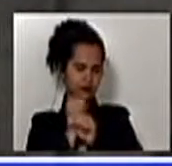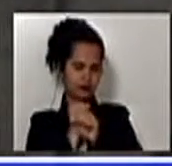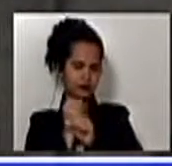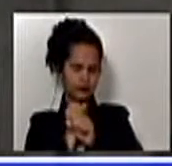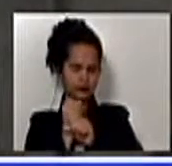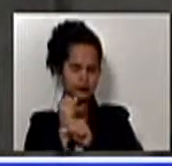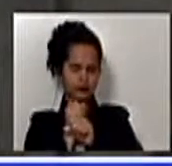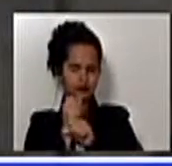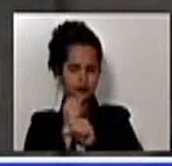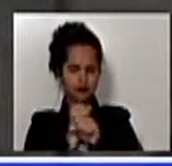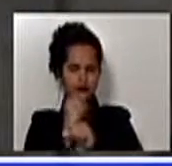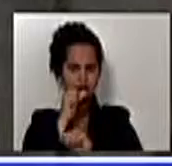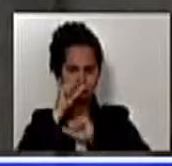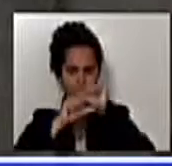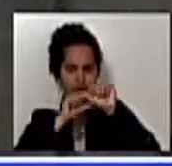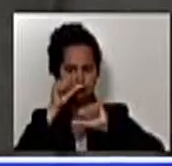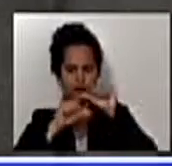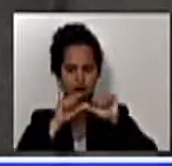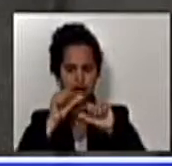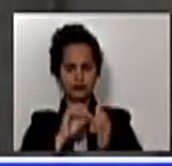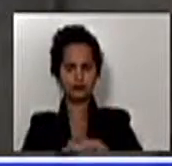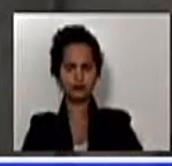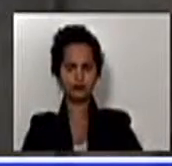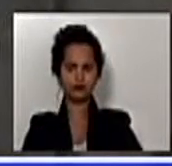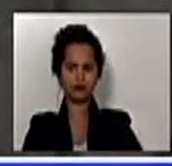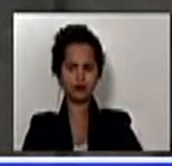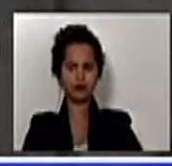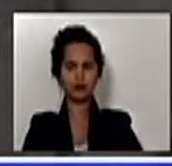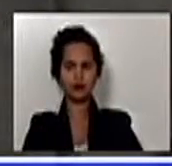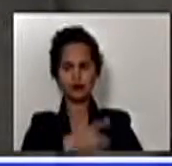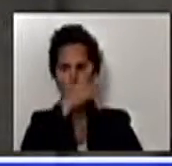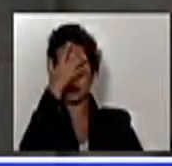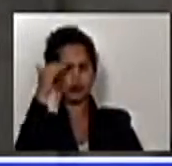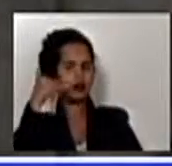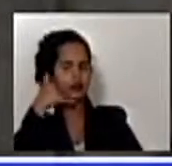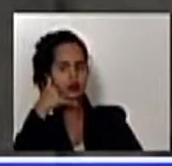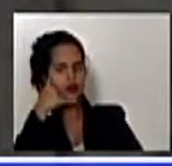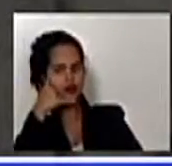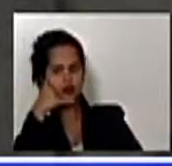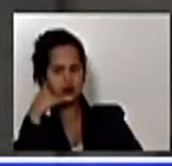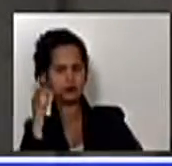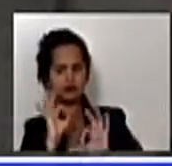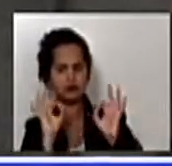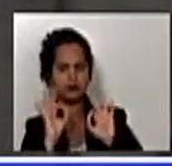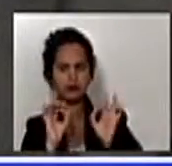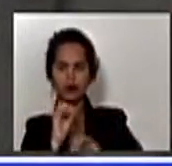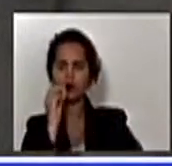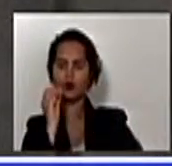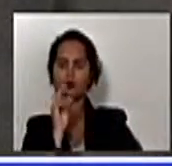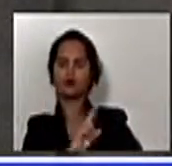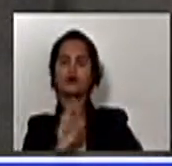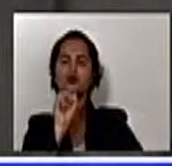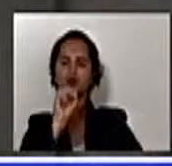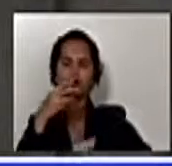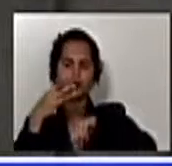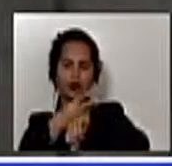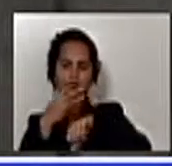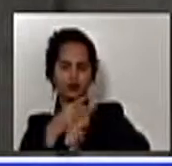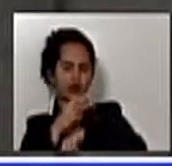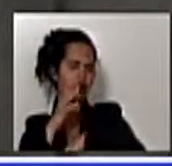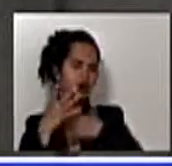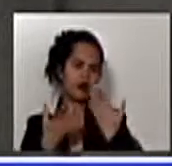tem uma mudança, as pessoas não ligam mais, usam o WhatsApp, usam outros aplicativos de